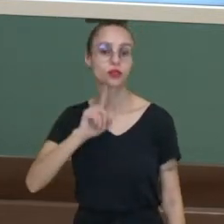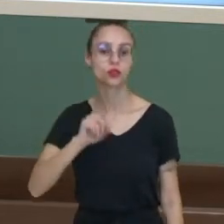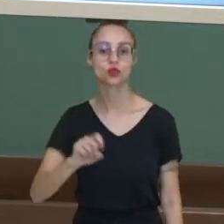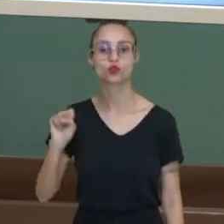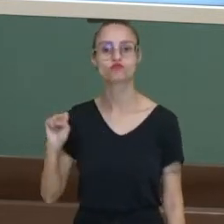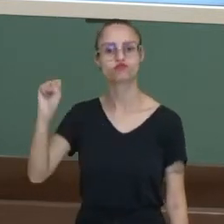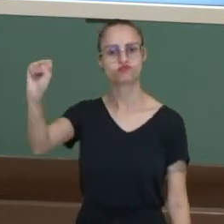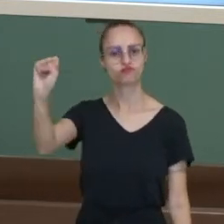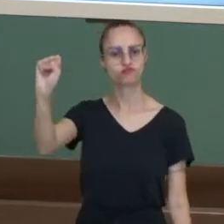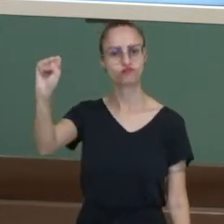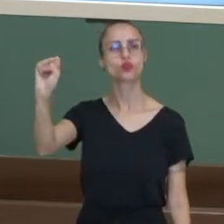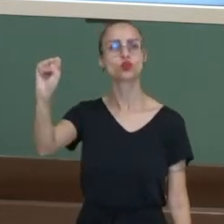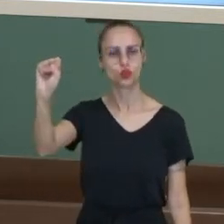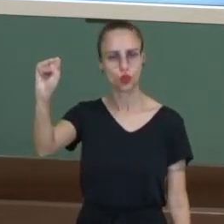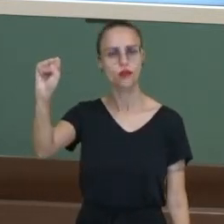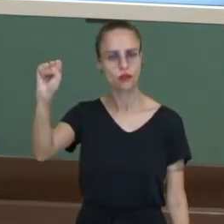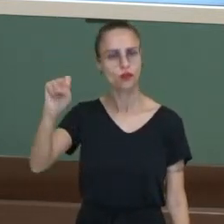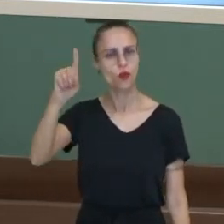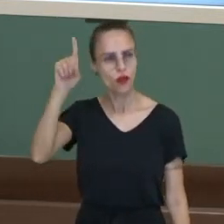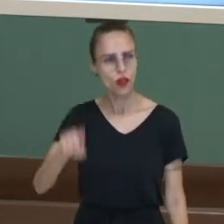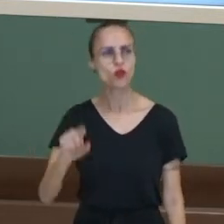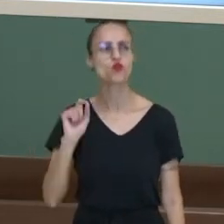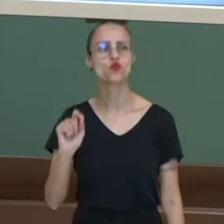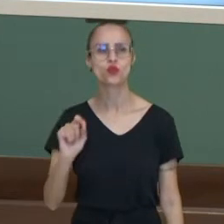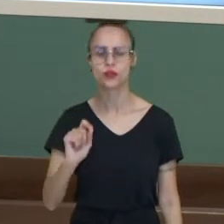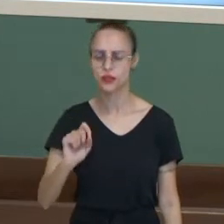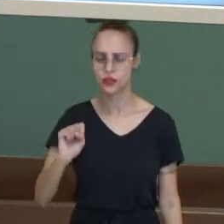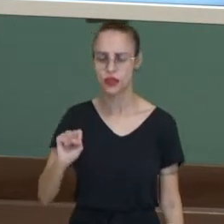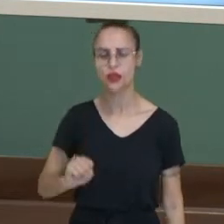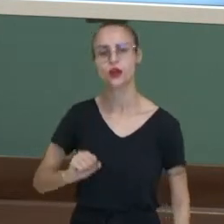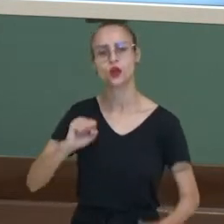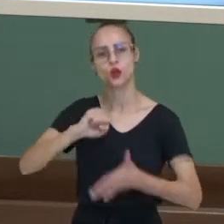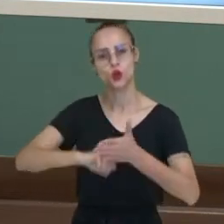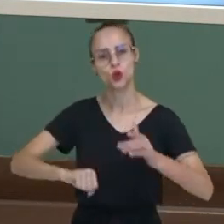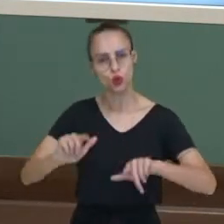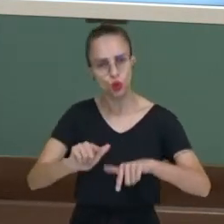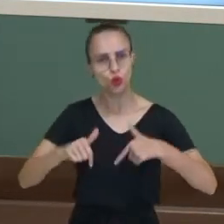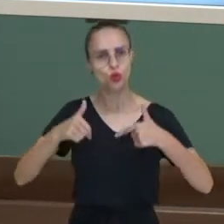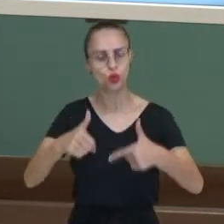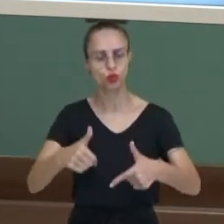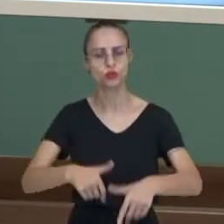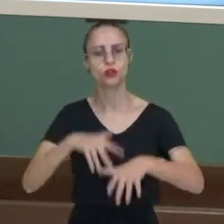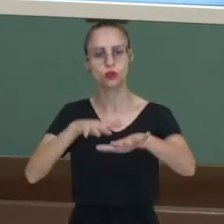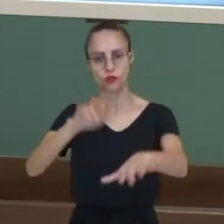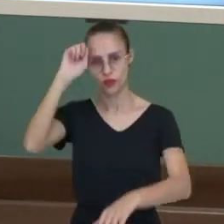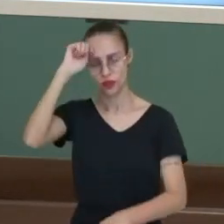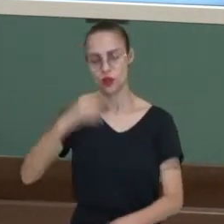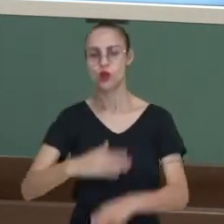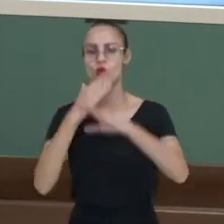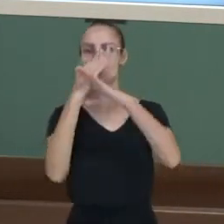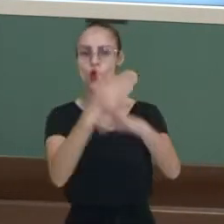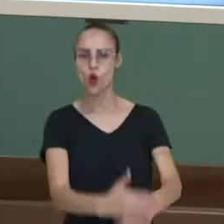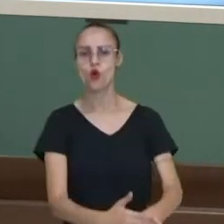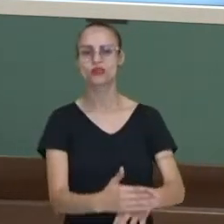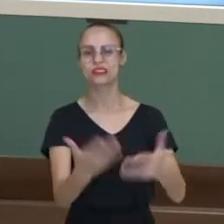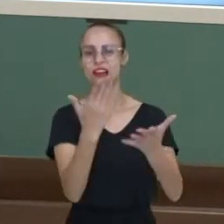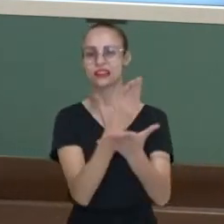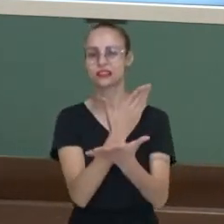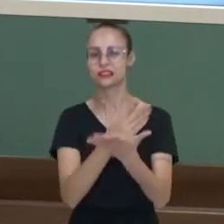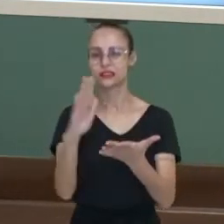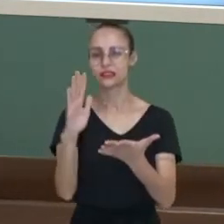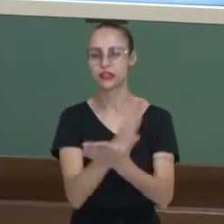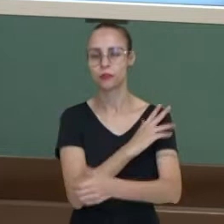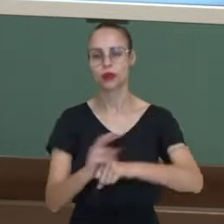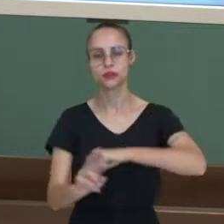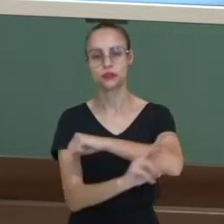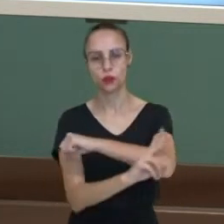símbolo do punho erguido, essa ideia de uma luta do movimento negro contra a segregação racial, a separação